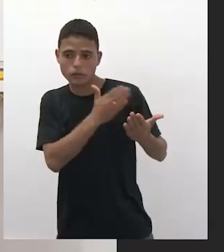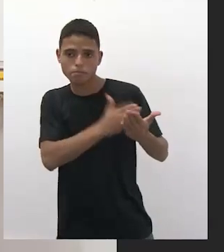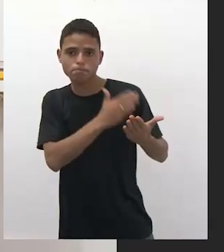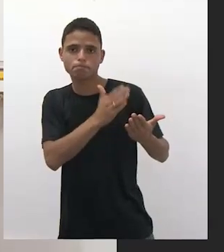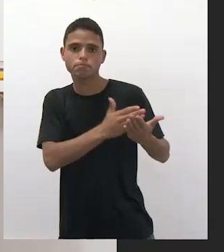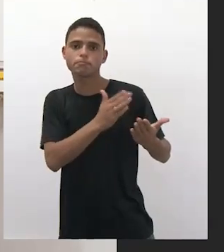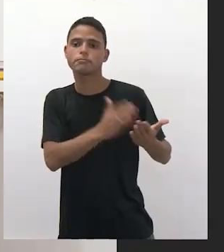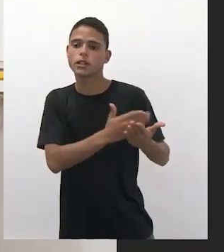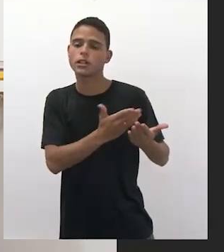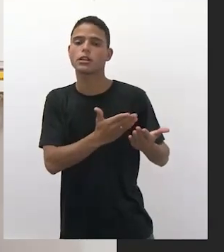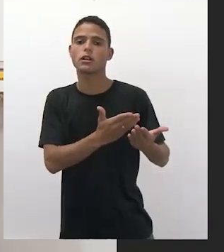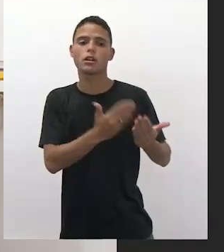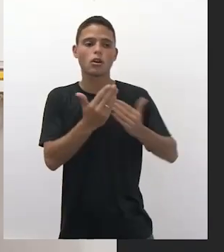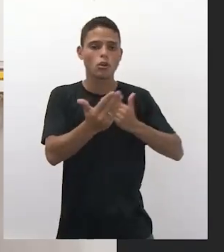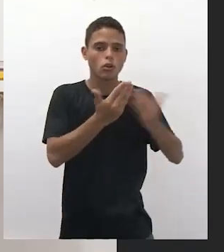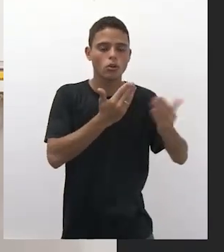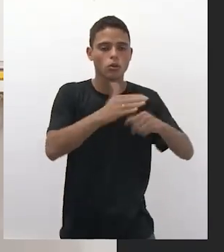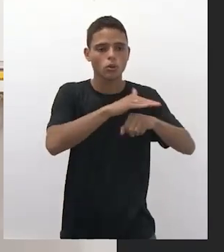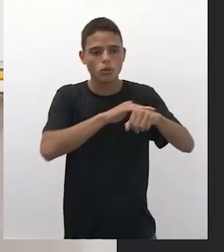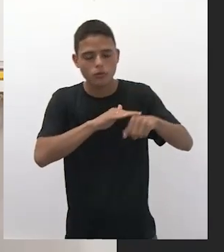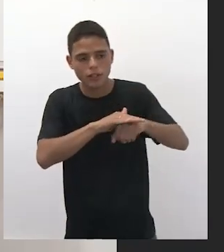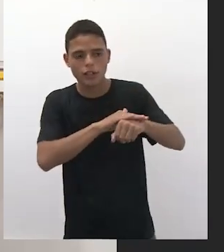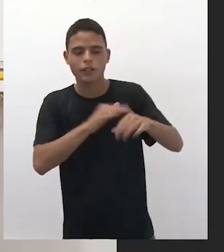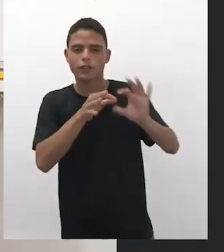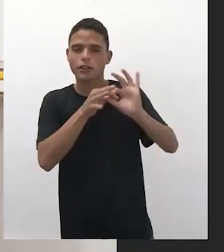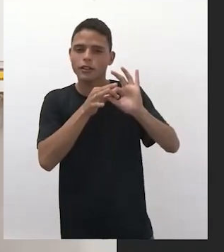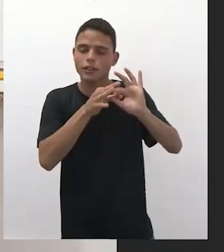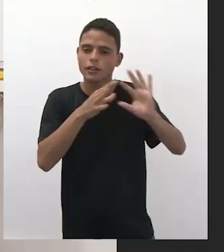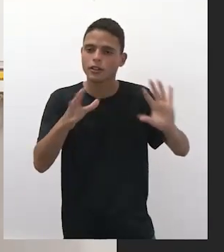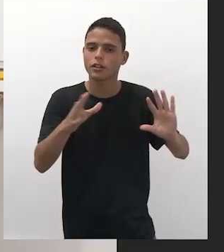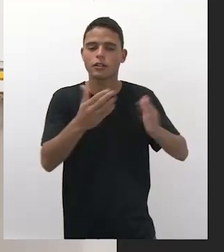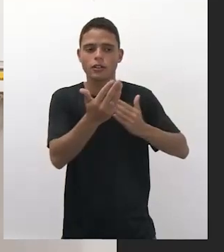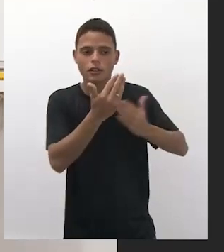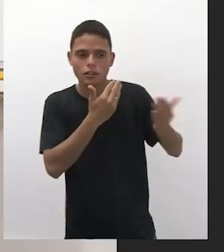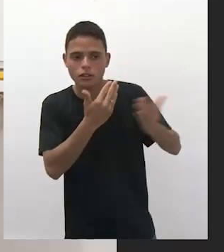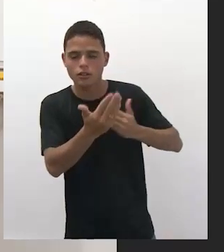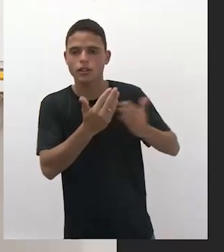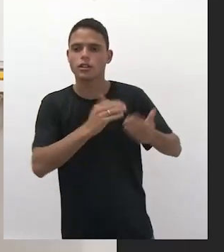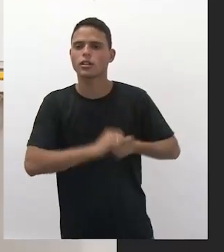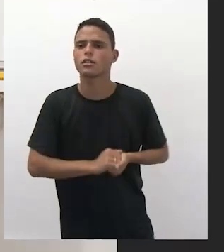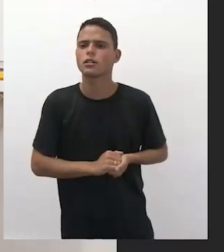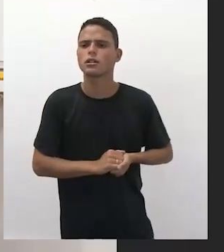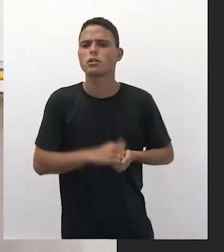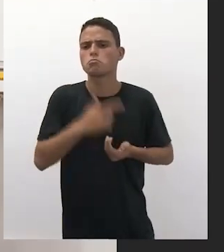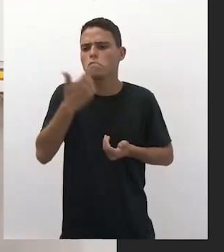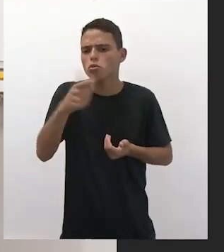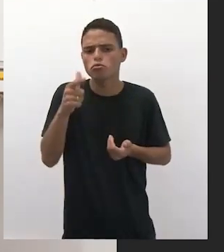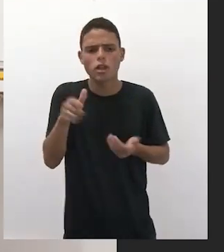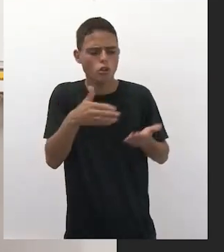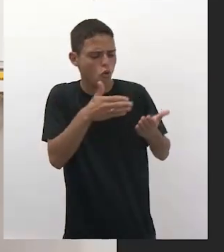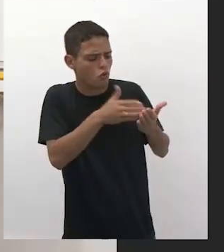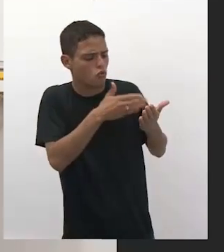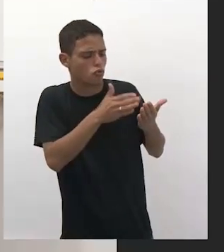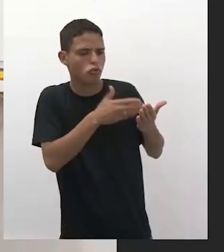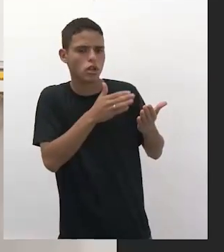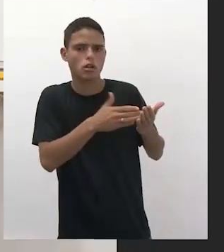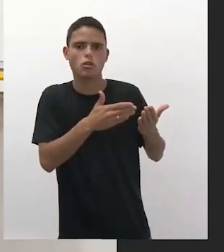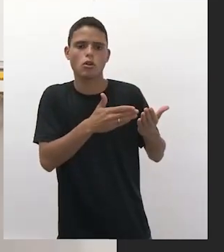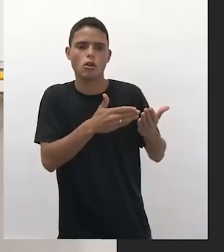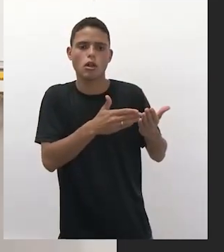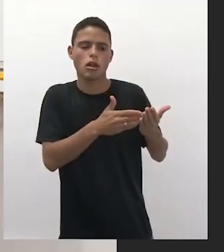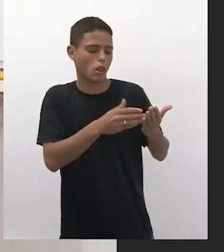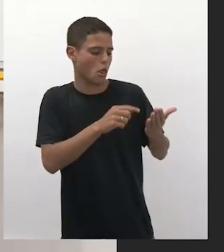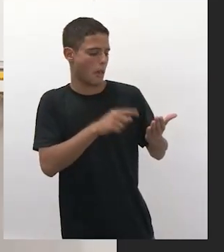conversar assim, de forma tão espontânea. E não tem assim, um livro que eu vá discutir com os clubistas